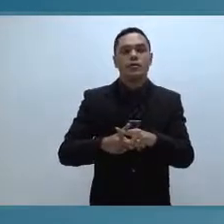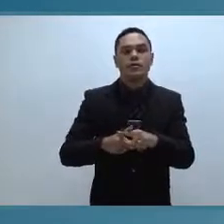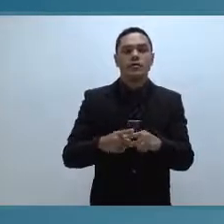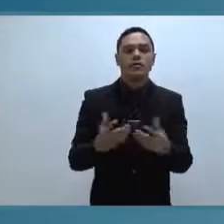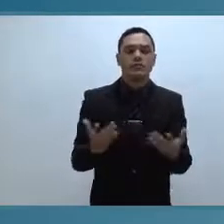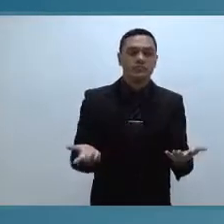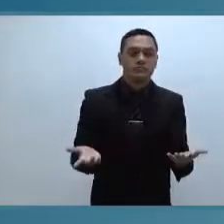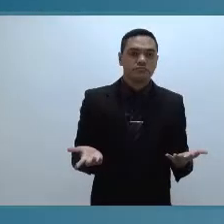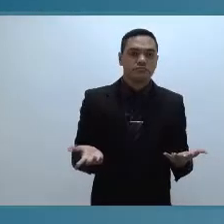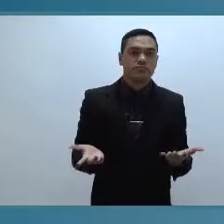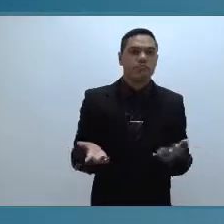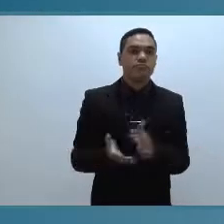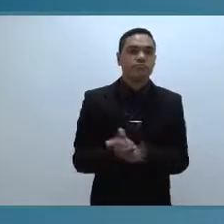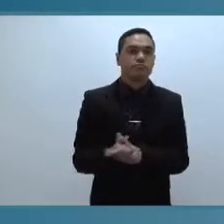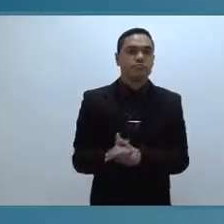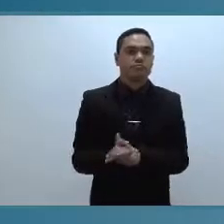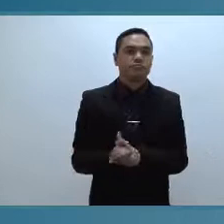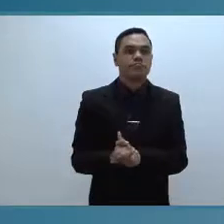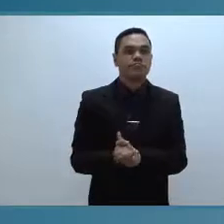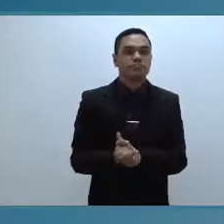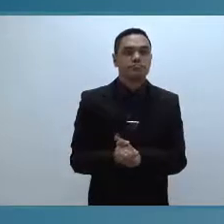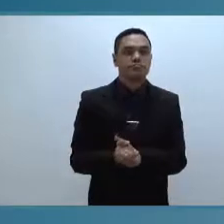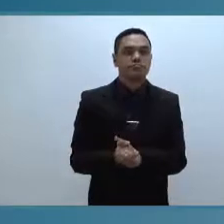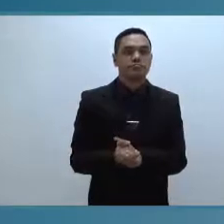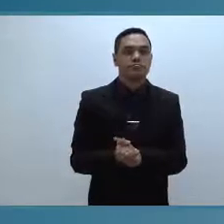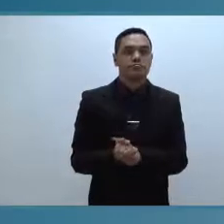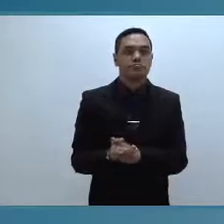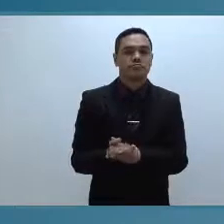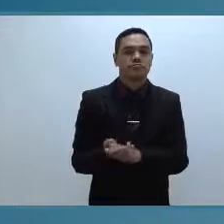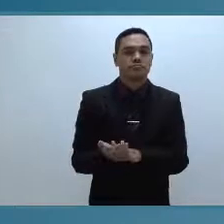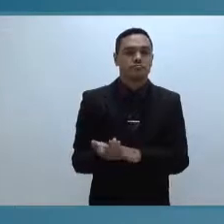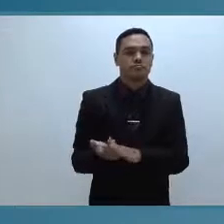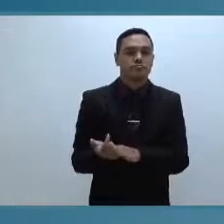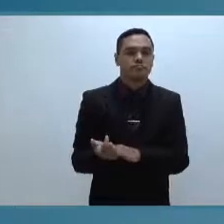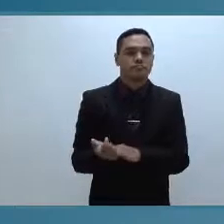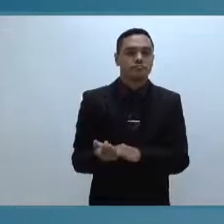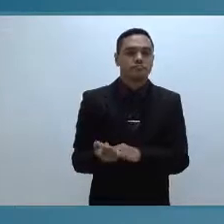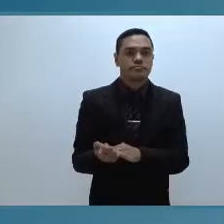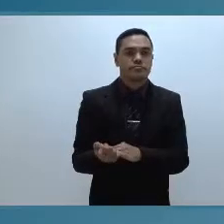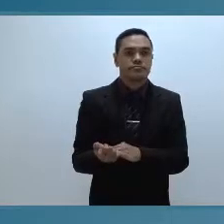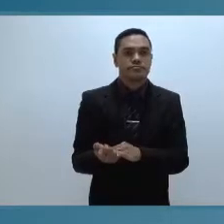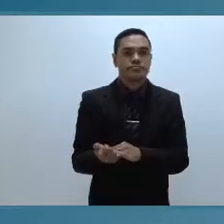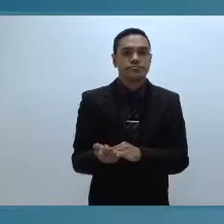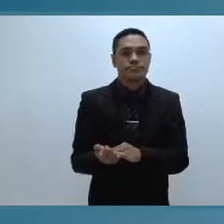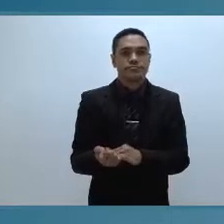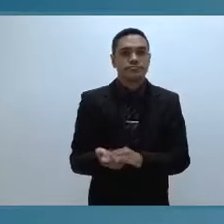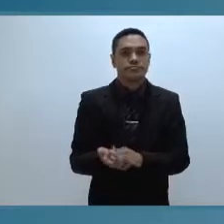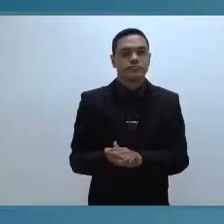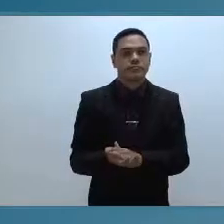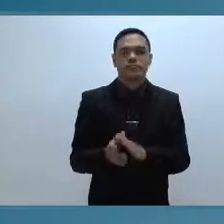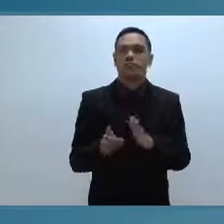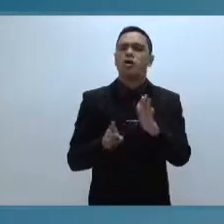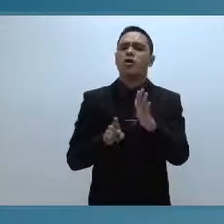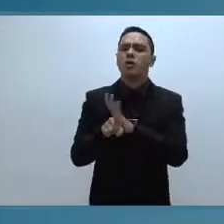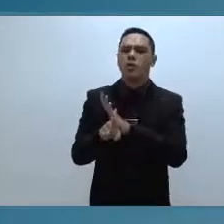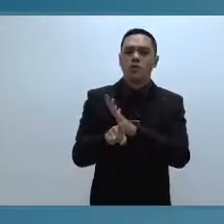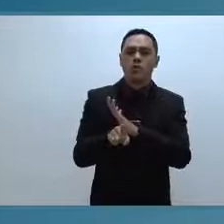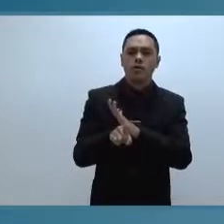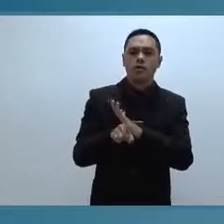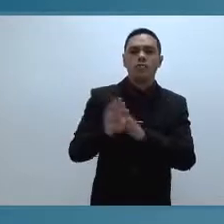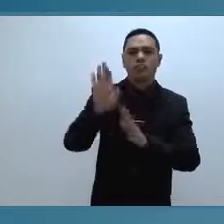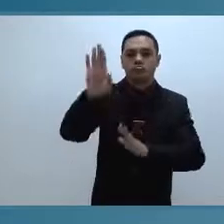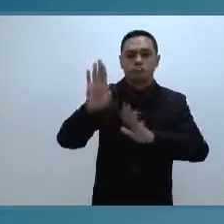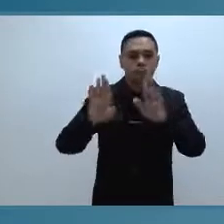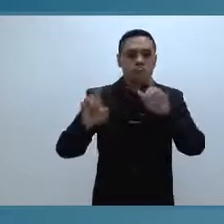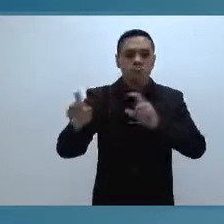do desembargador Constantino. Isso. Tá, excelência. Pergunto se alguém mais quer discutir